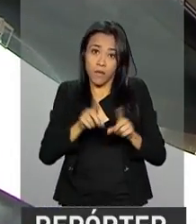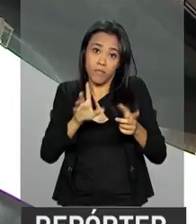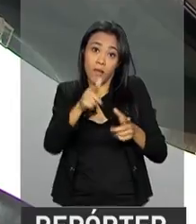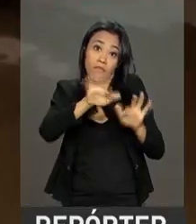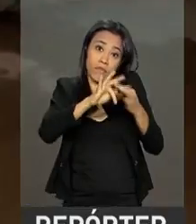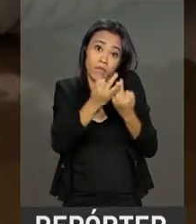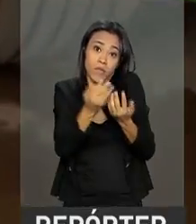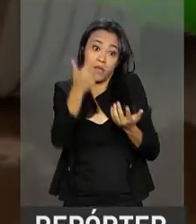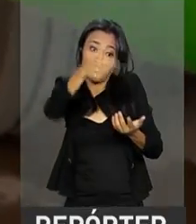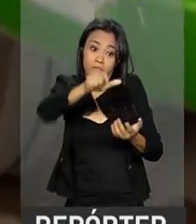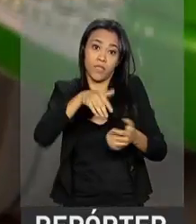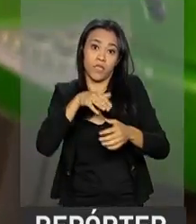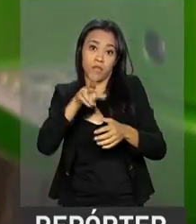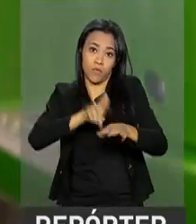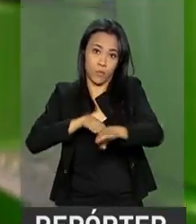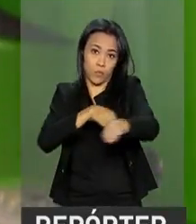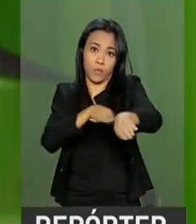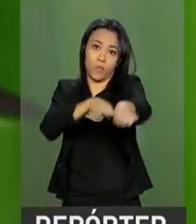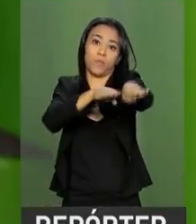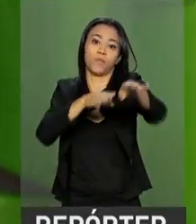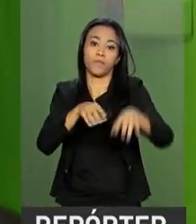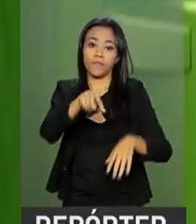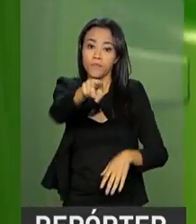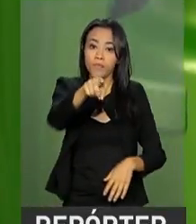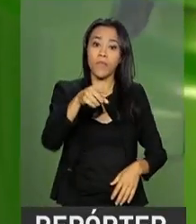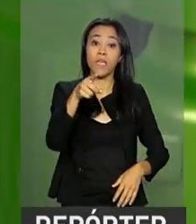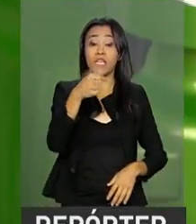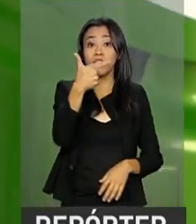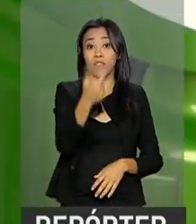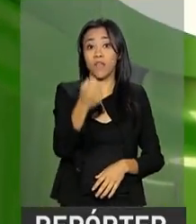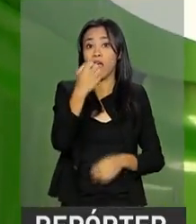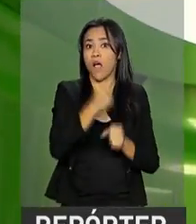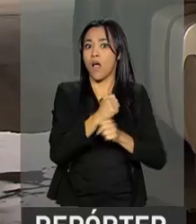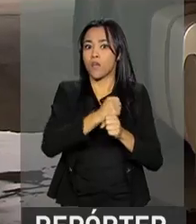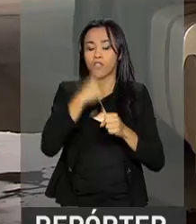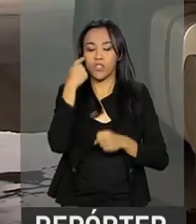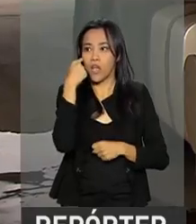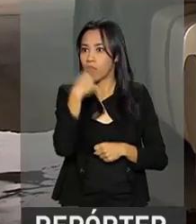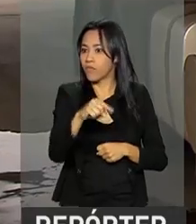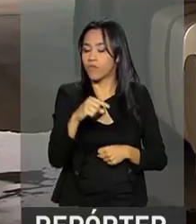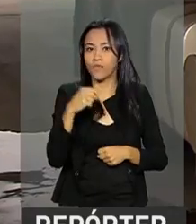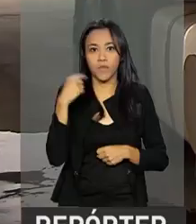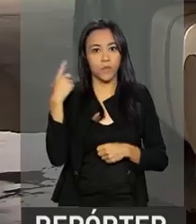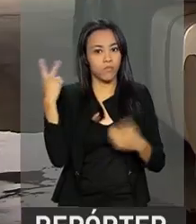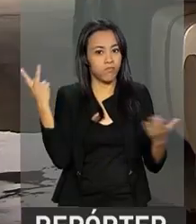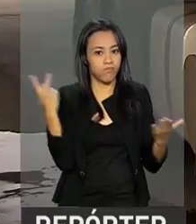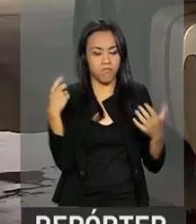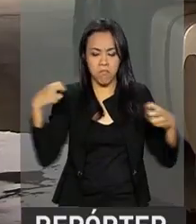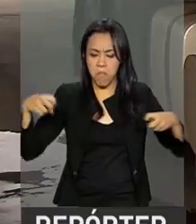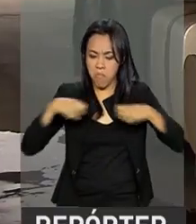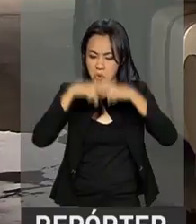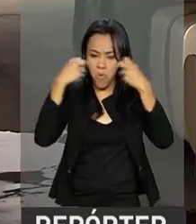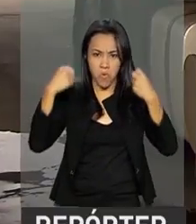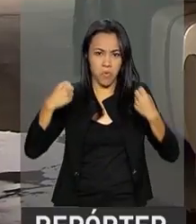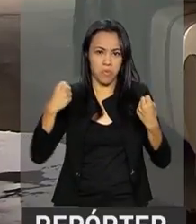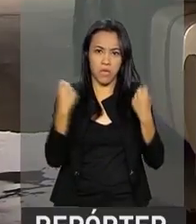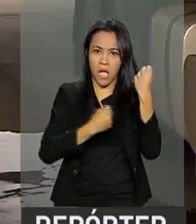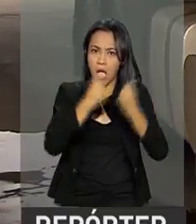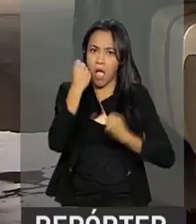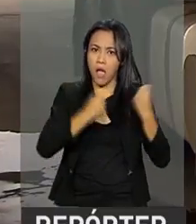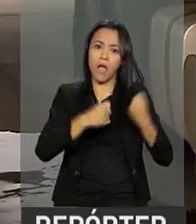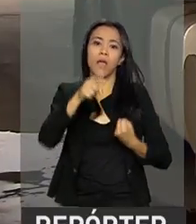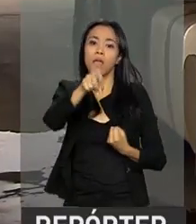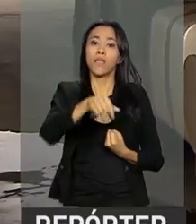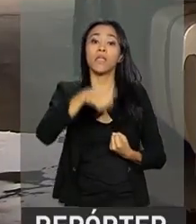estrada também com 21 anos na boléia de um caminhão moisés já viu de tudo acidente então nem se fala ele roda